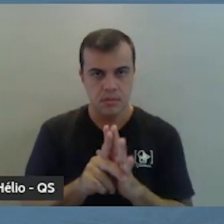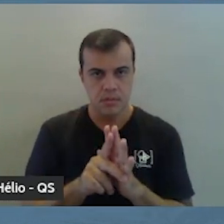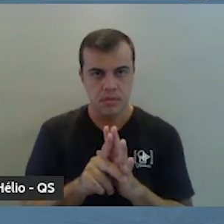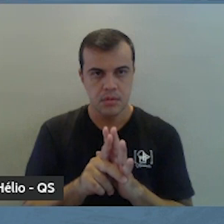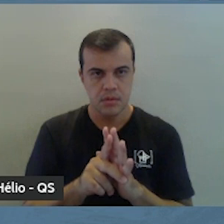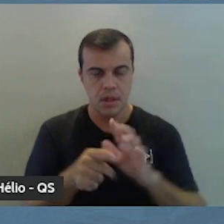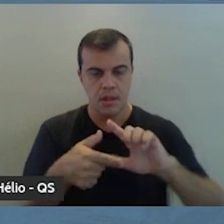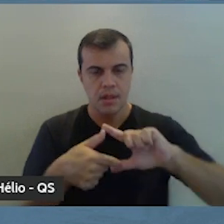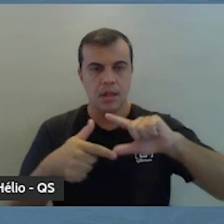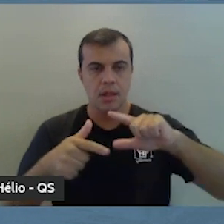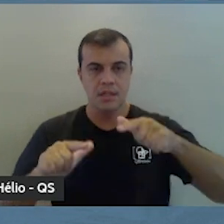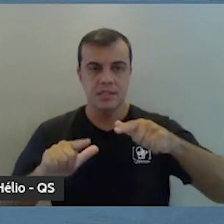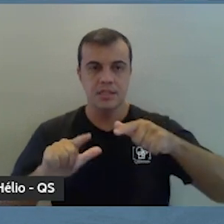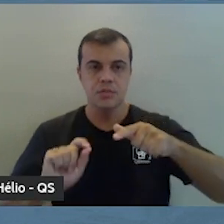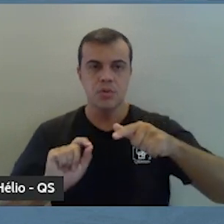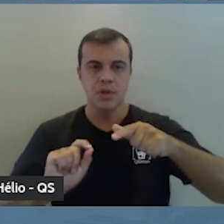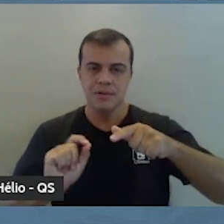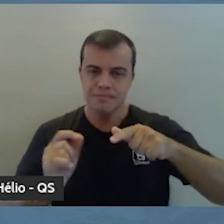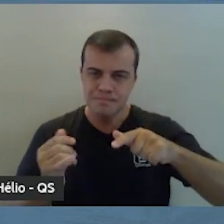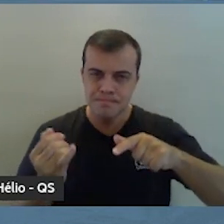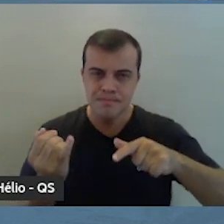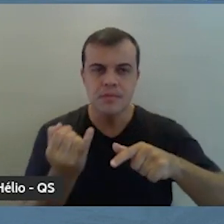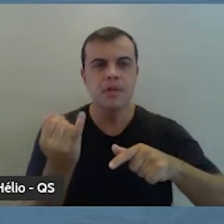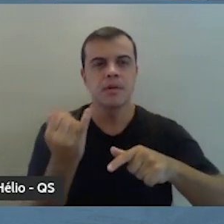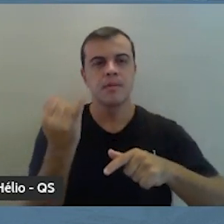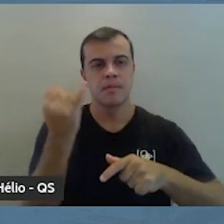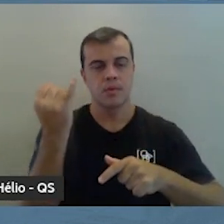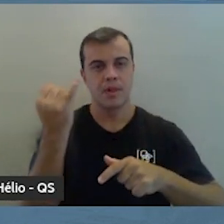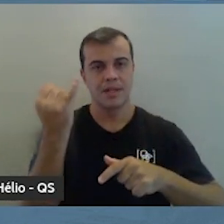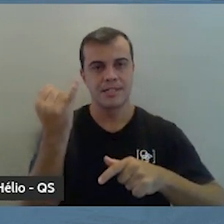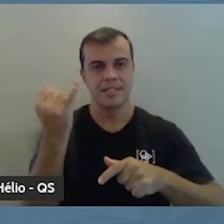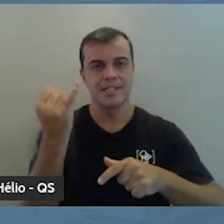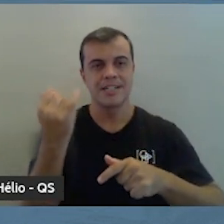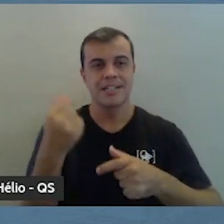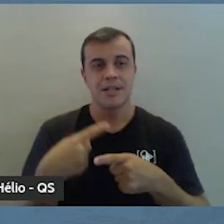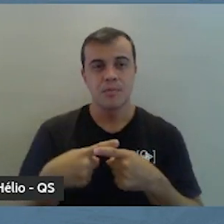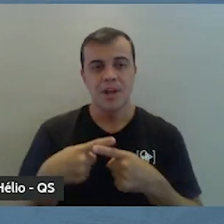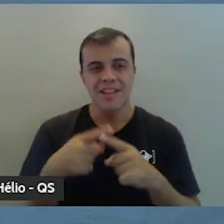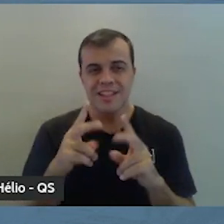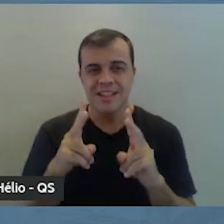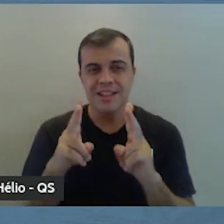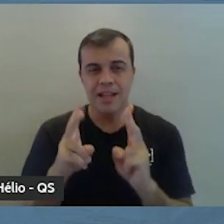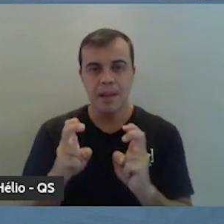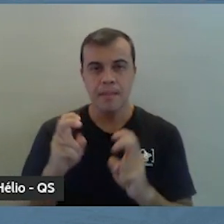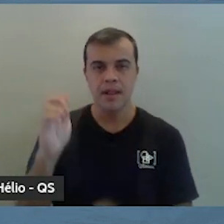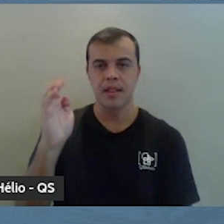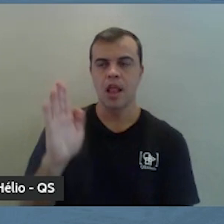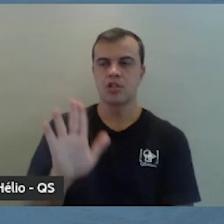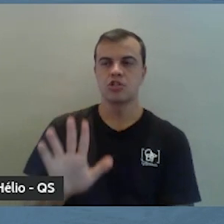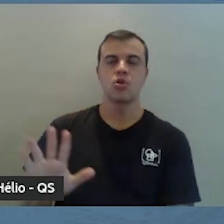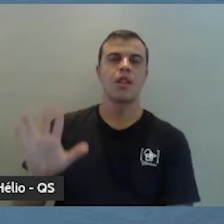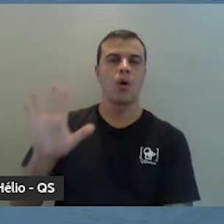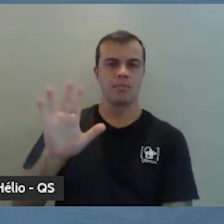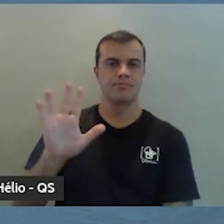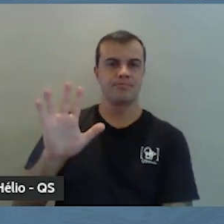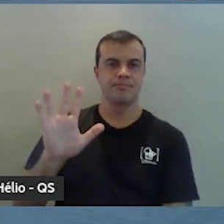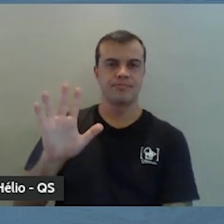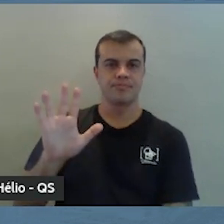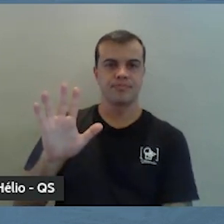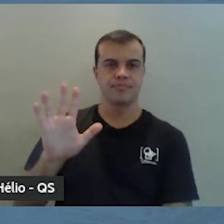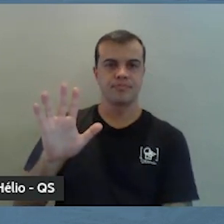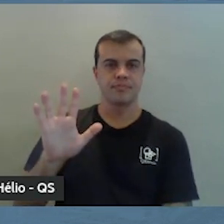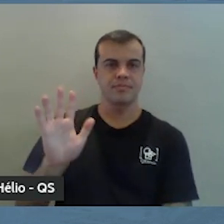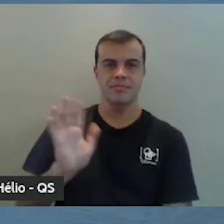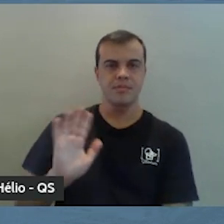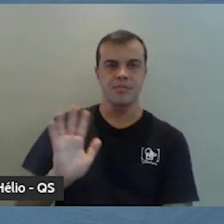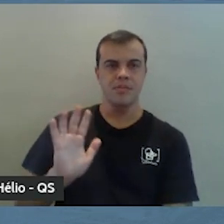uma interpretação bem lúcida de que é o tema nacional, ou seja, não